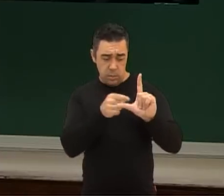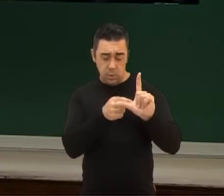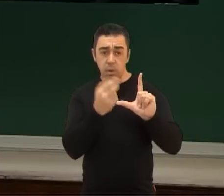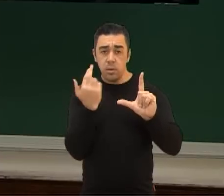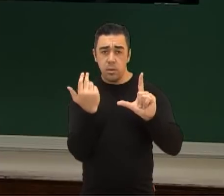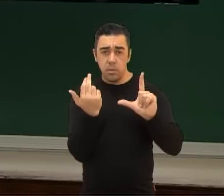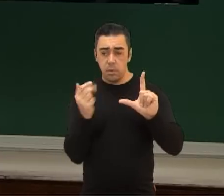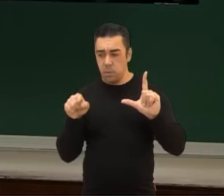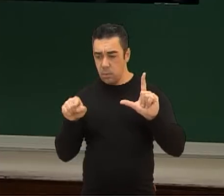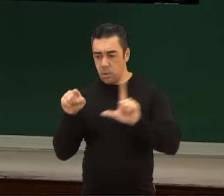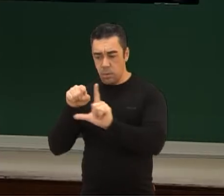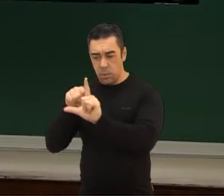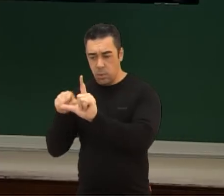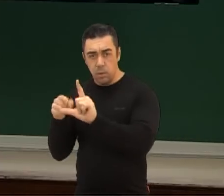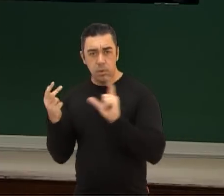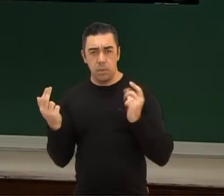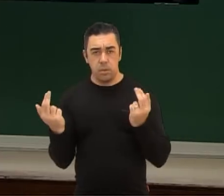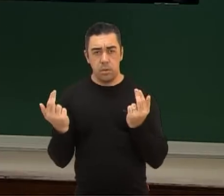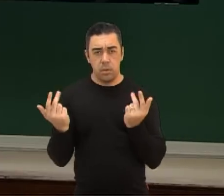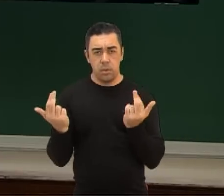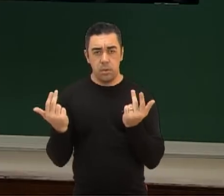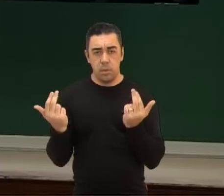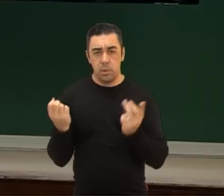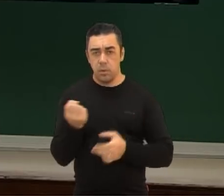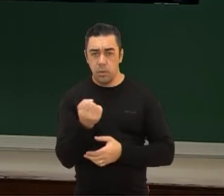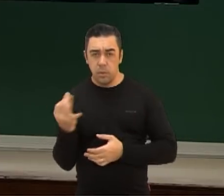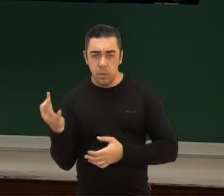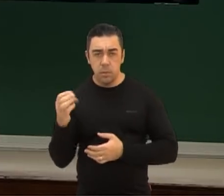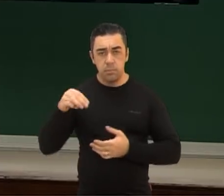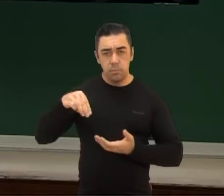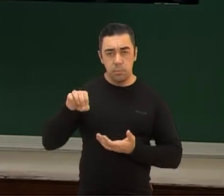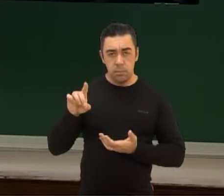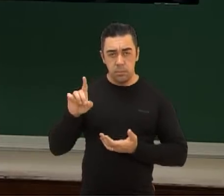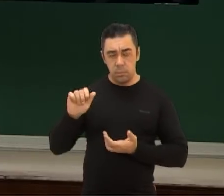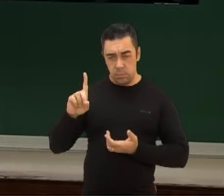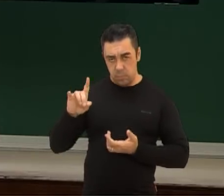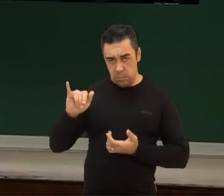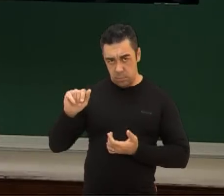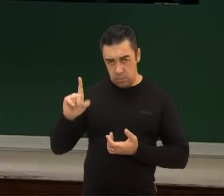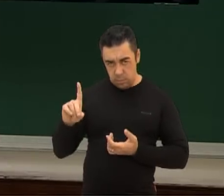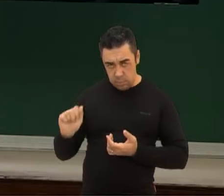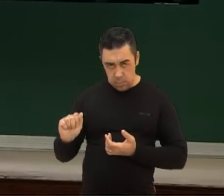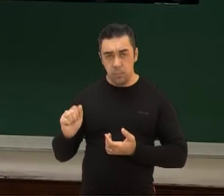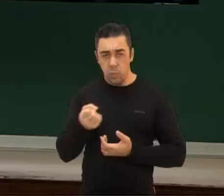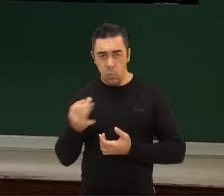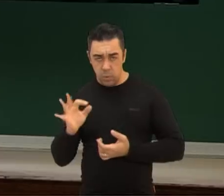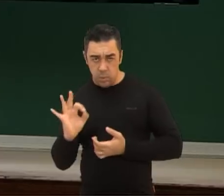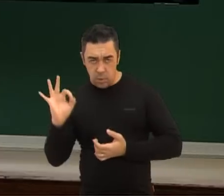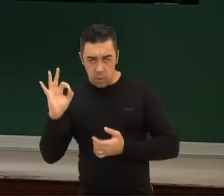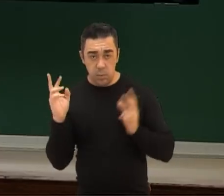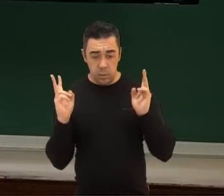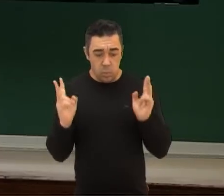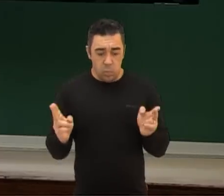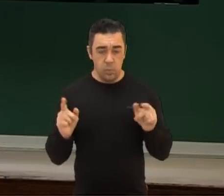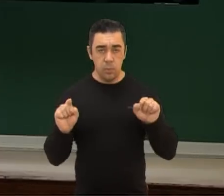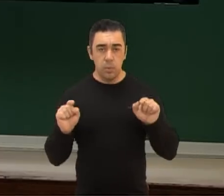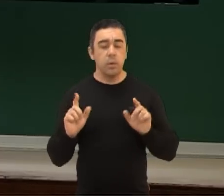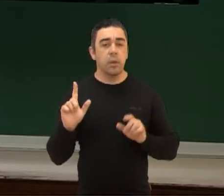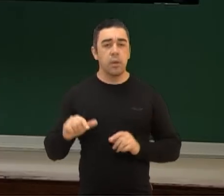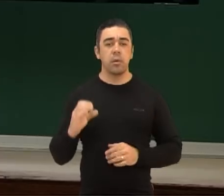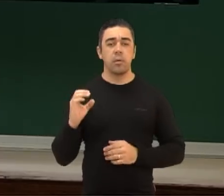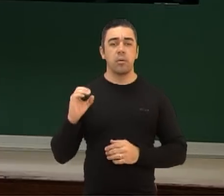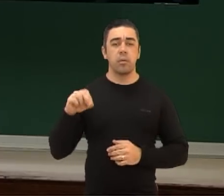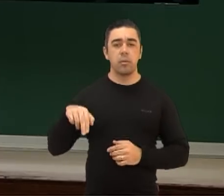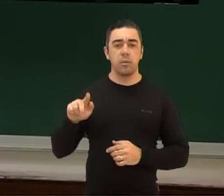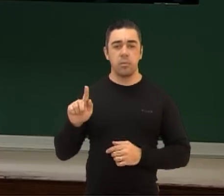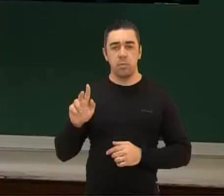dois ângulos que têm a mesma medida são chamados de ângulos congruentes. E como que eu posso